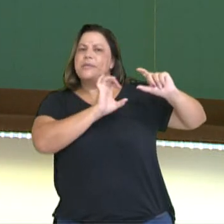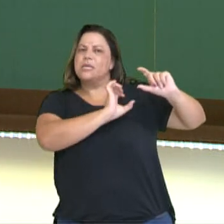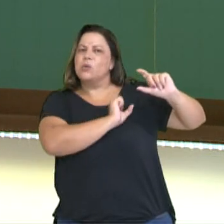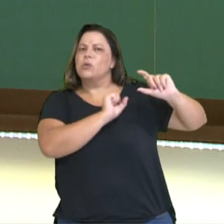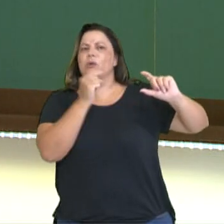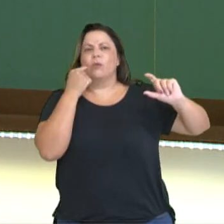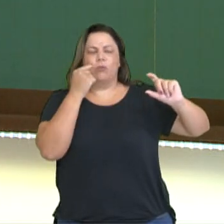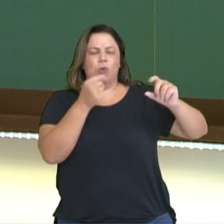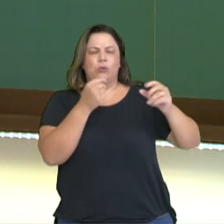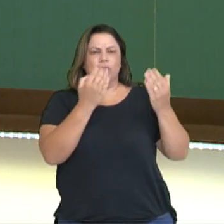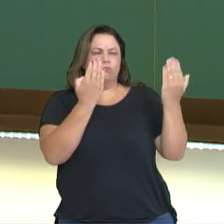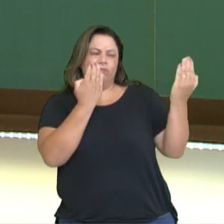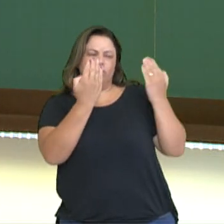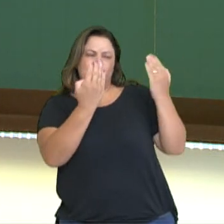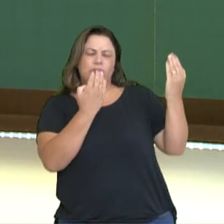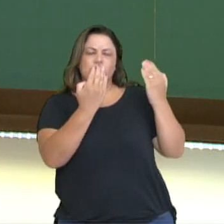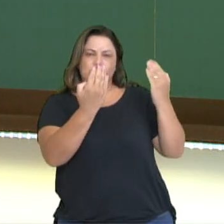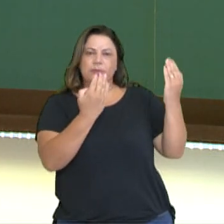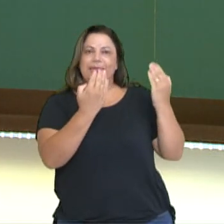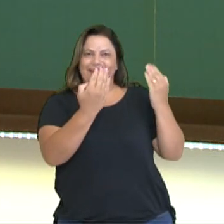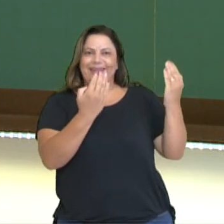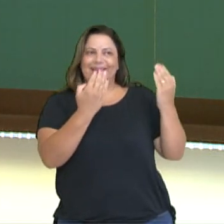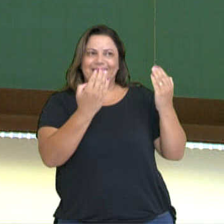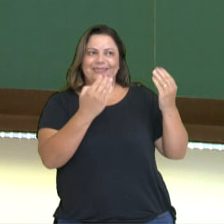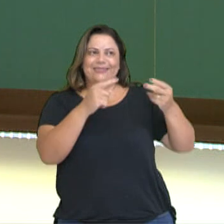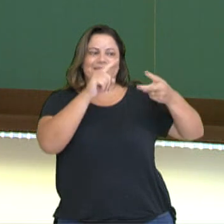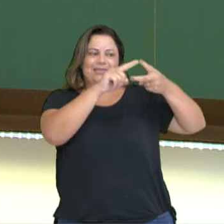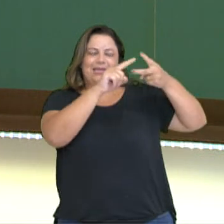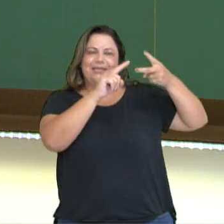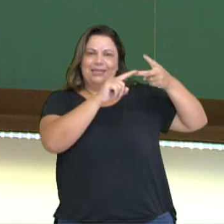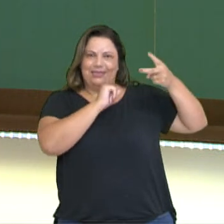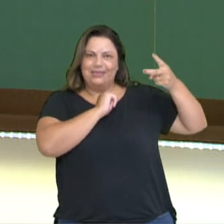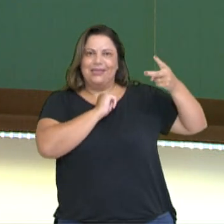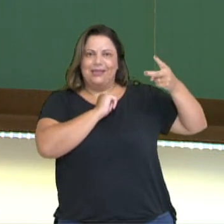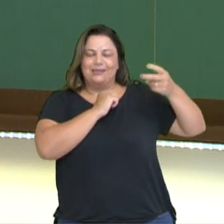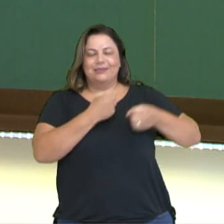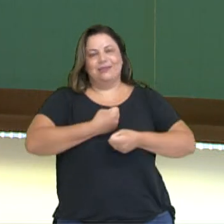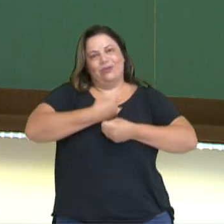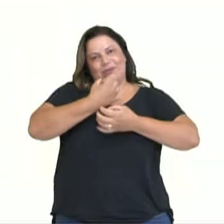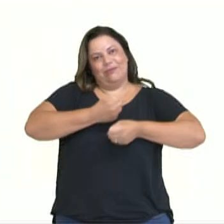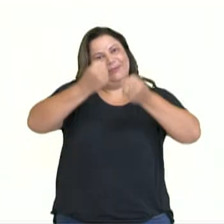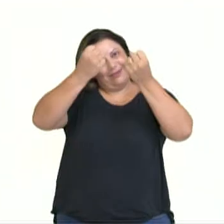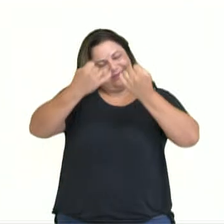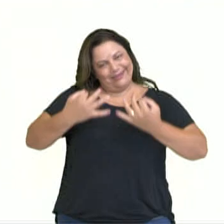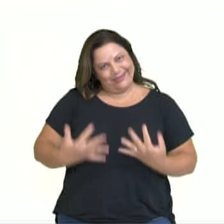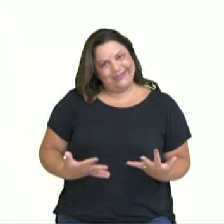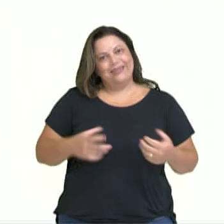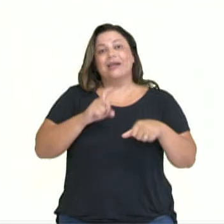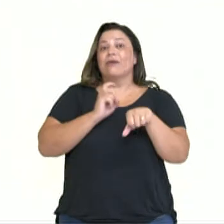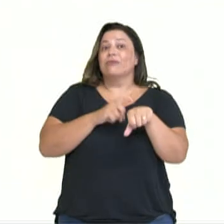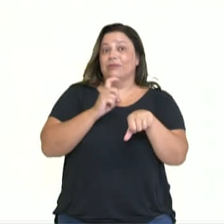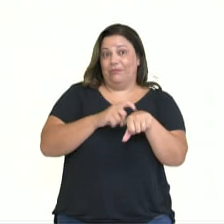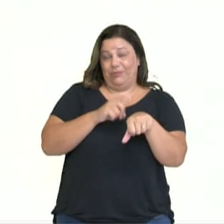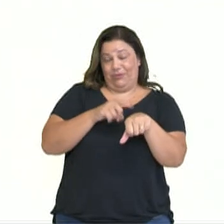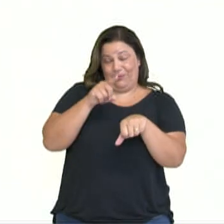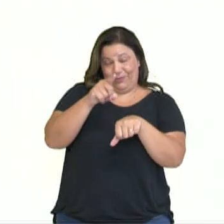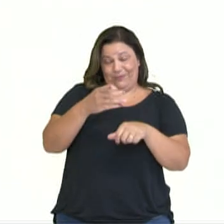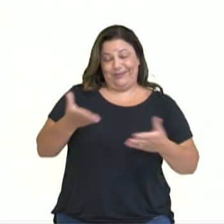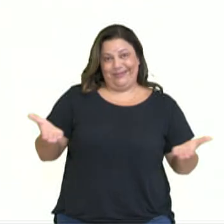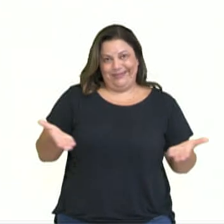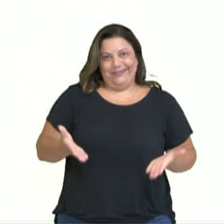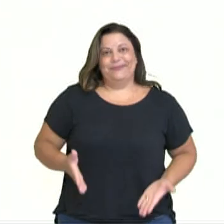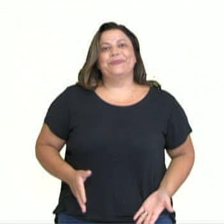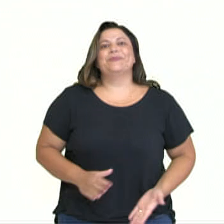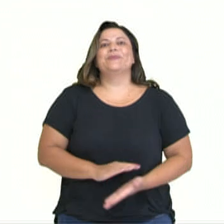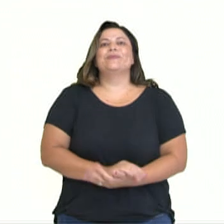2 tercetos, que são os 2 últimos estrofes do poema. Explique. Vamos lá? Vou dar um tempinho para vocês fazerem isso.